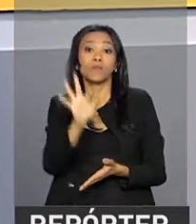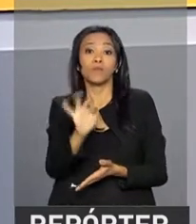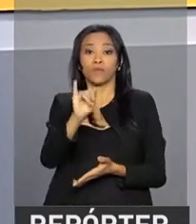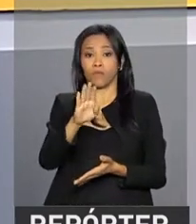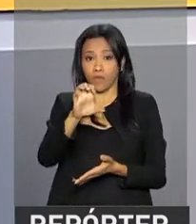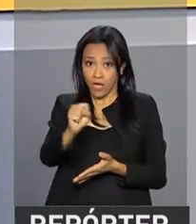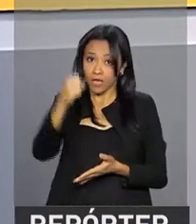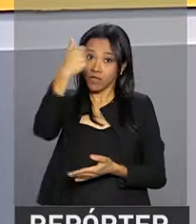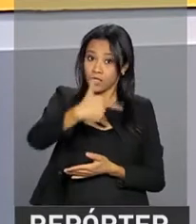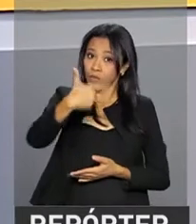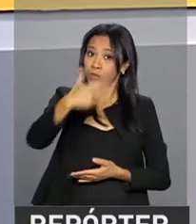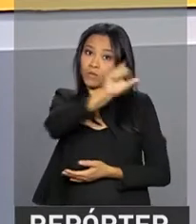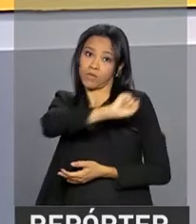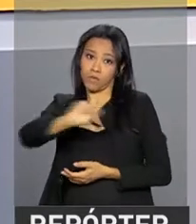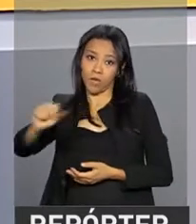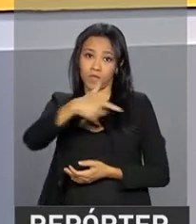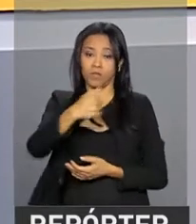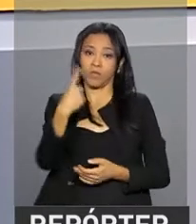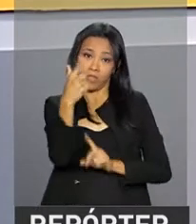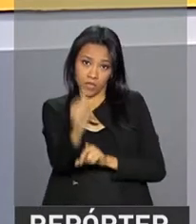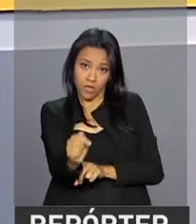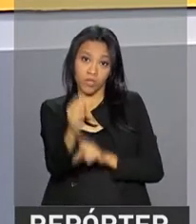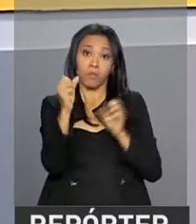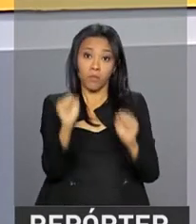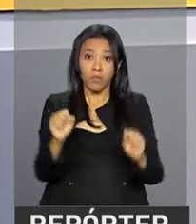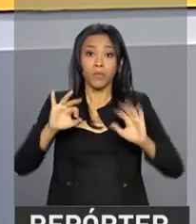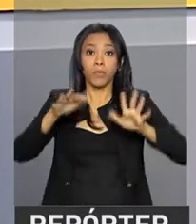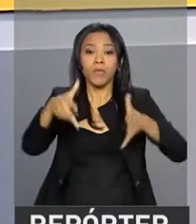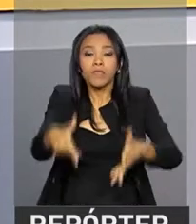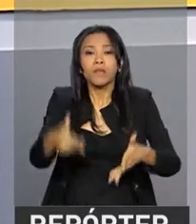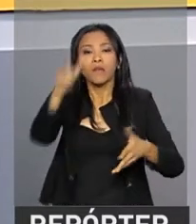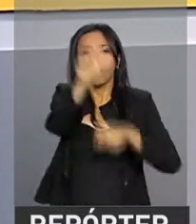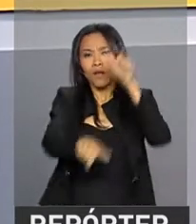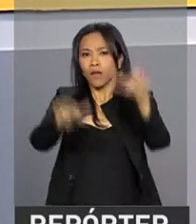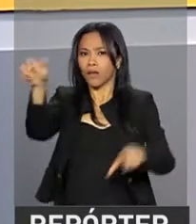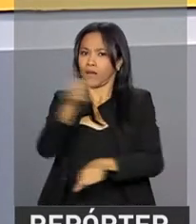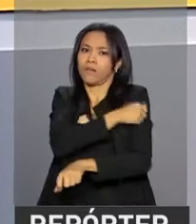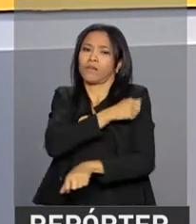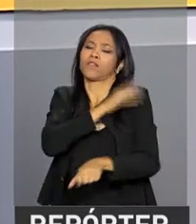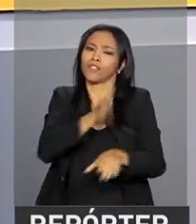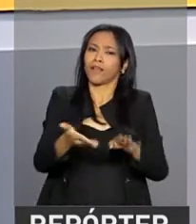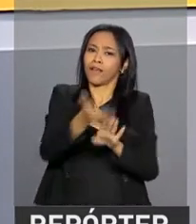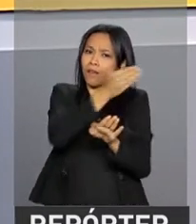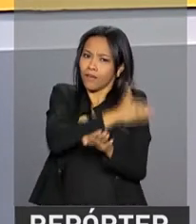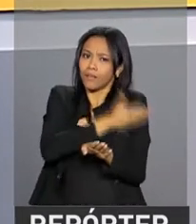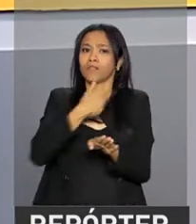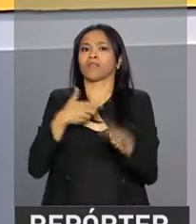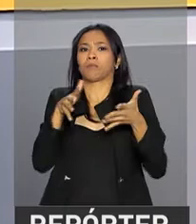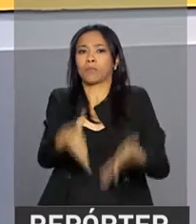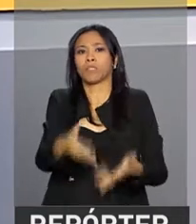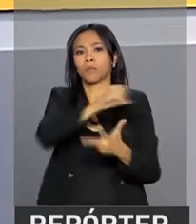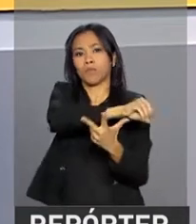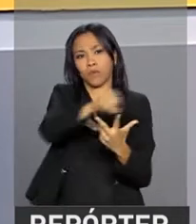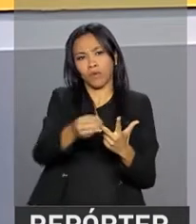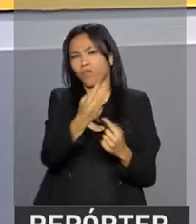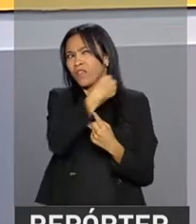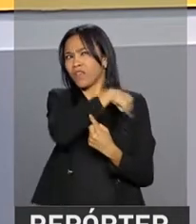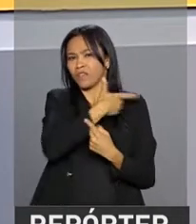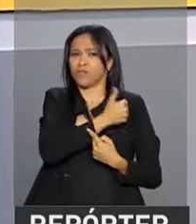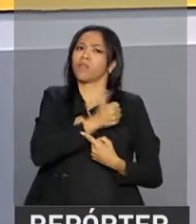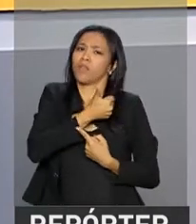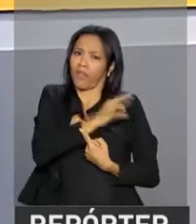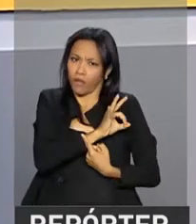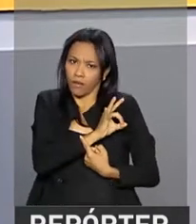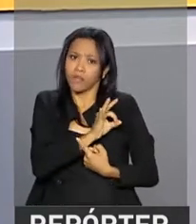segundo semestre de 2017 podem concorrer estudantes que tenham participado de alguma edição do enem de 2010 e obtido